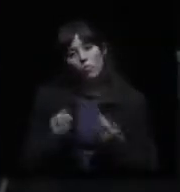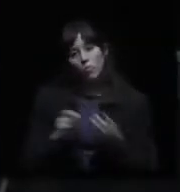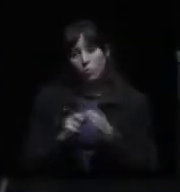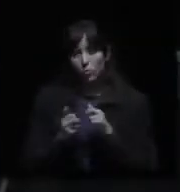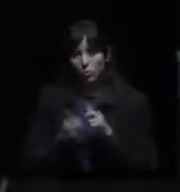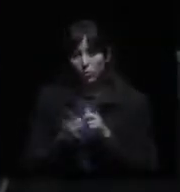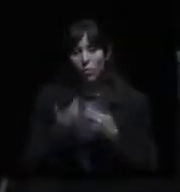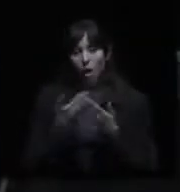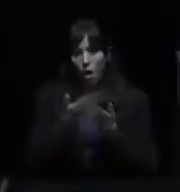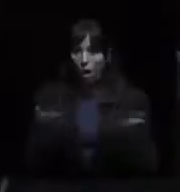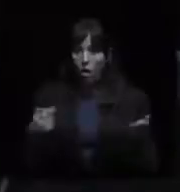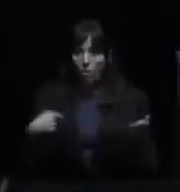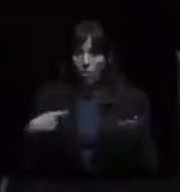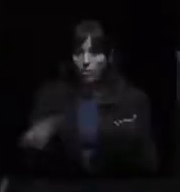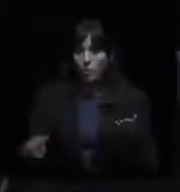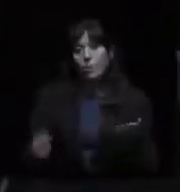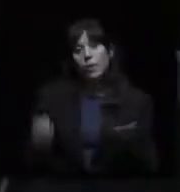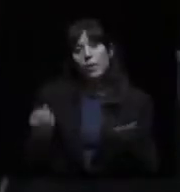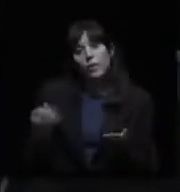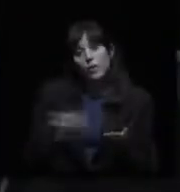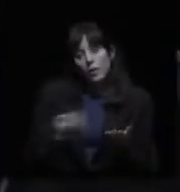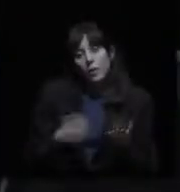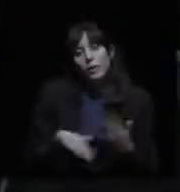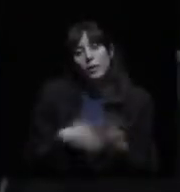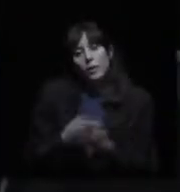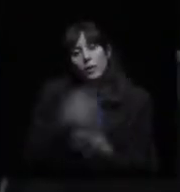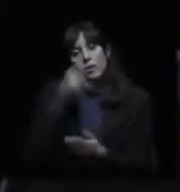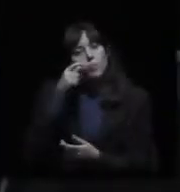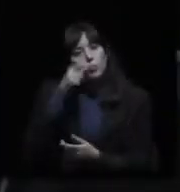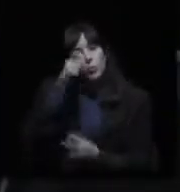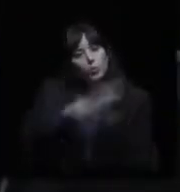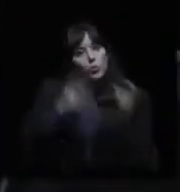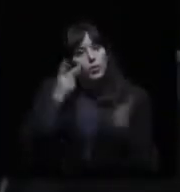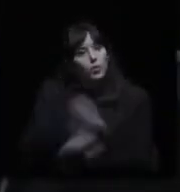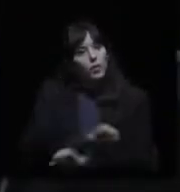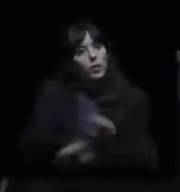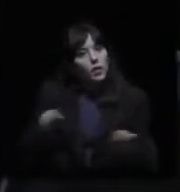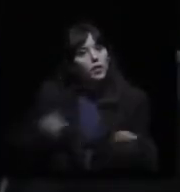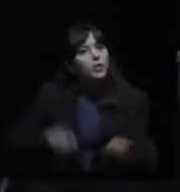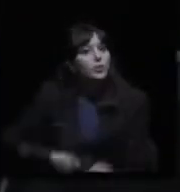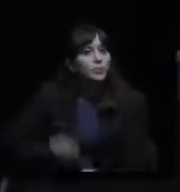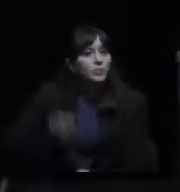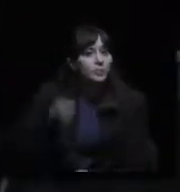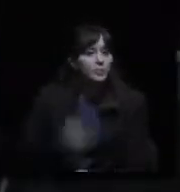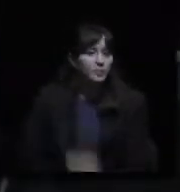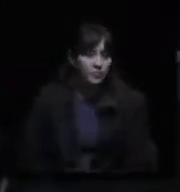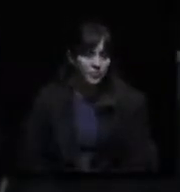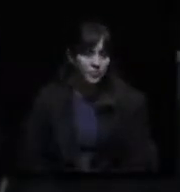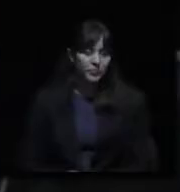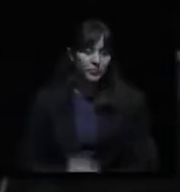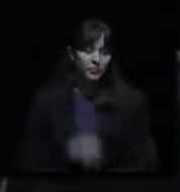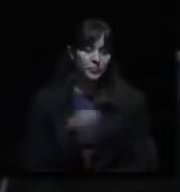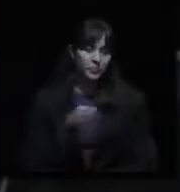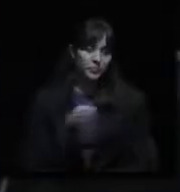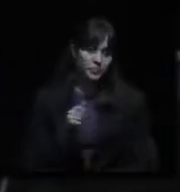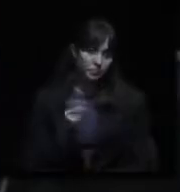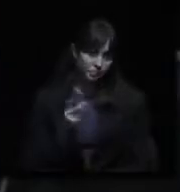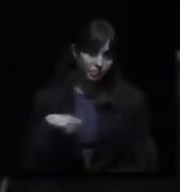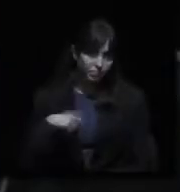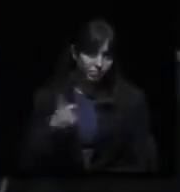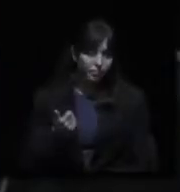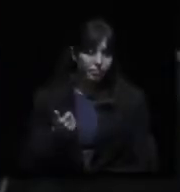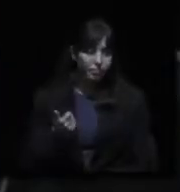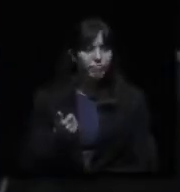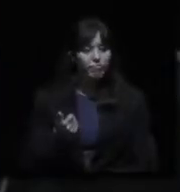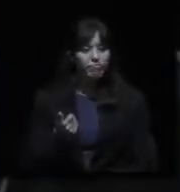que enfrentamos e, desta forma, melhorar a vida das pessoas. Para os Verdes faz sentido que o orçamento da Câmara